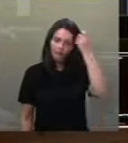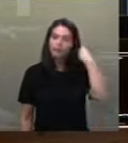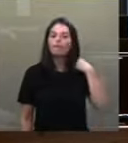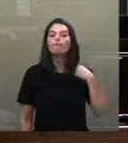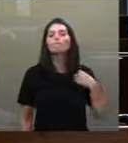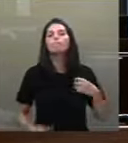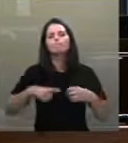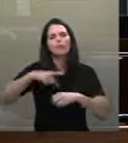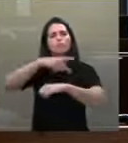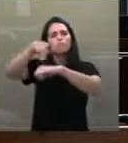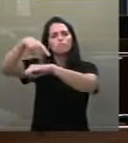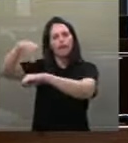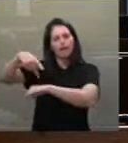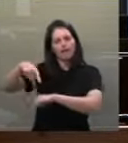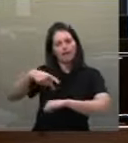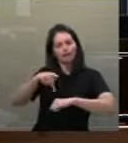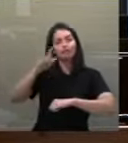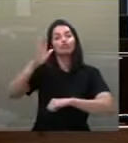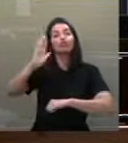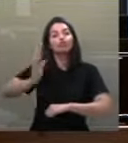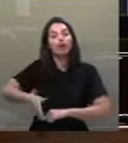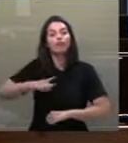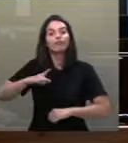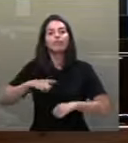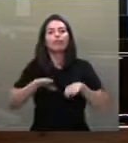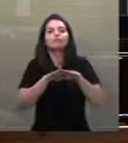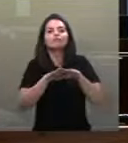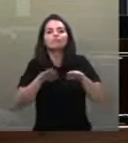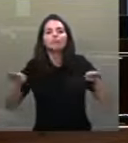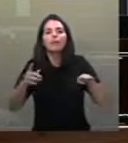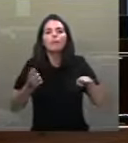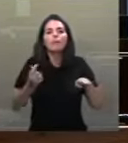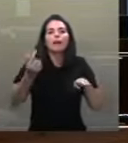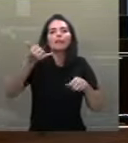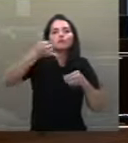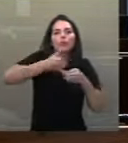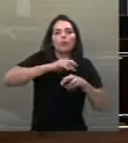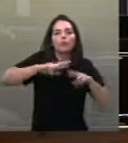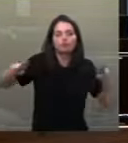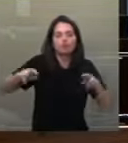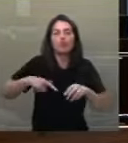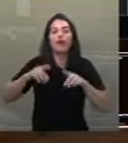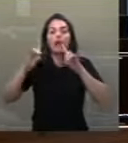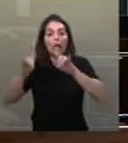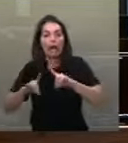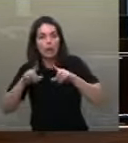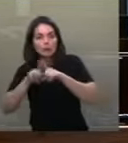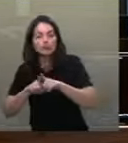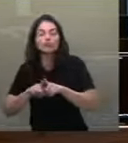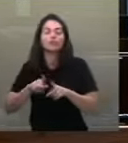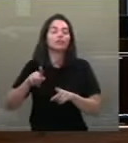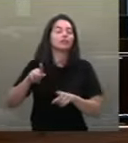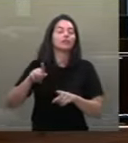Diversos países adotaram políticas de estabilização de preços de combustíveis, como a Áustria, Chile, China, Colômbia,